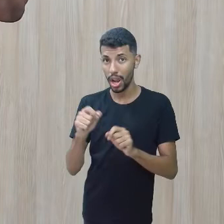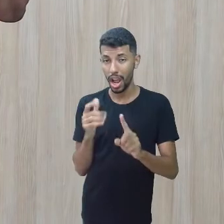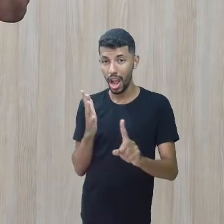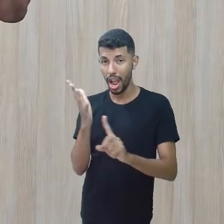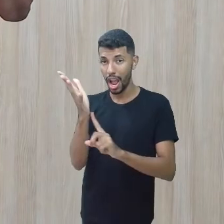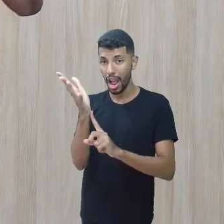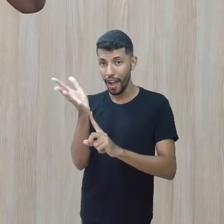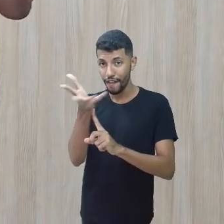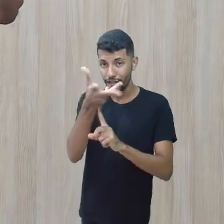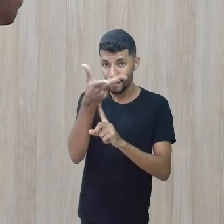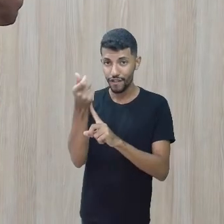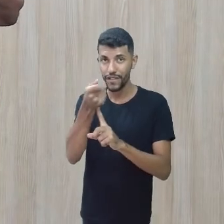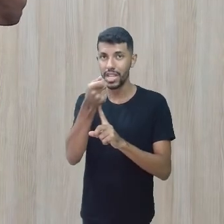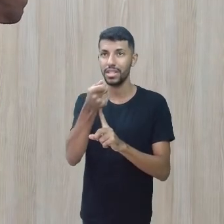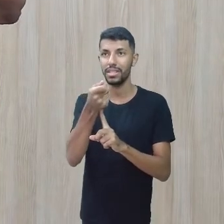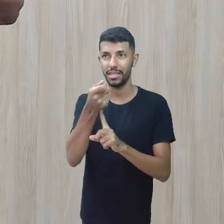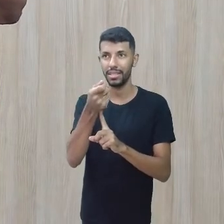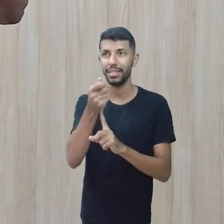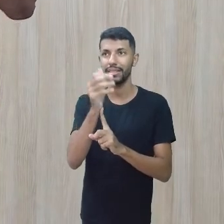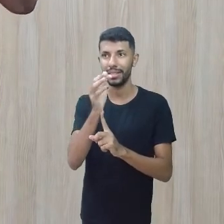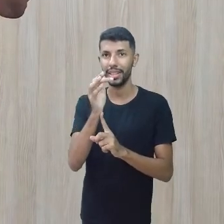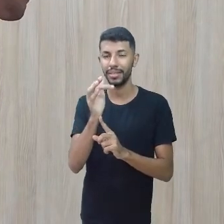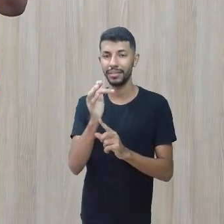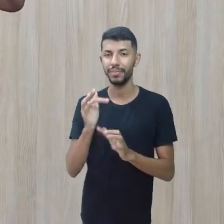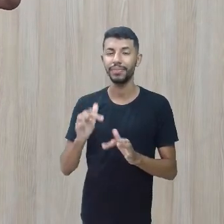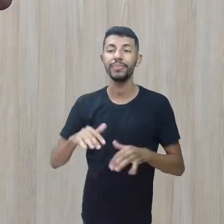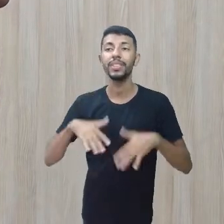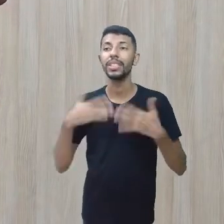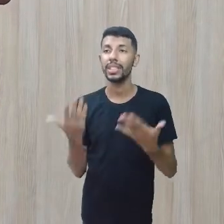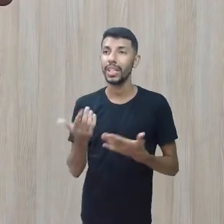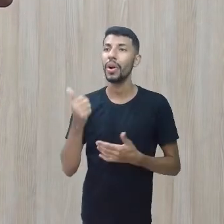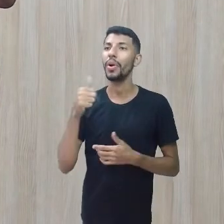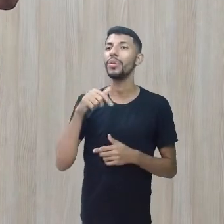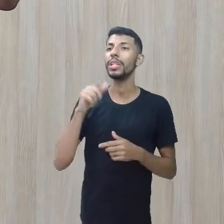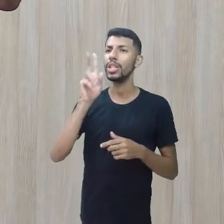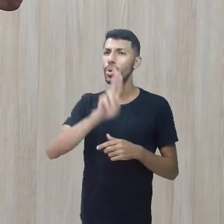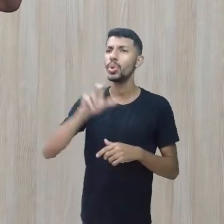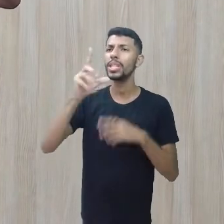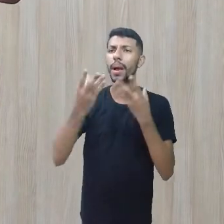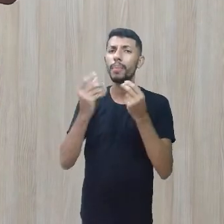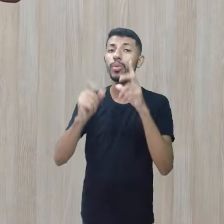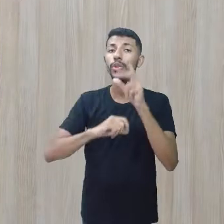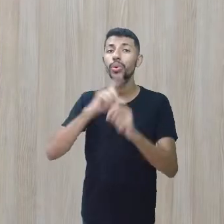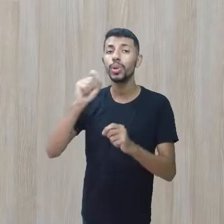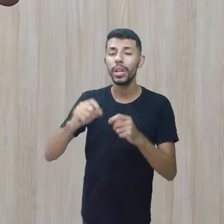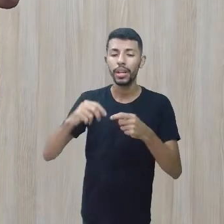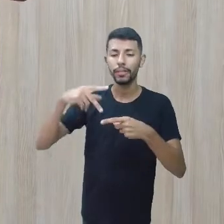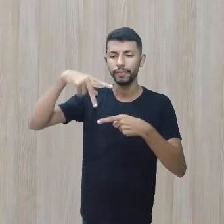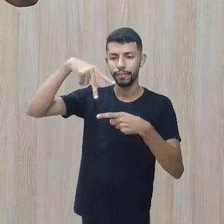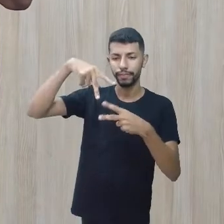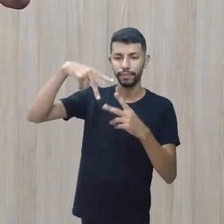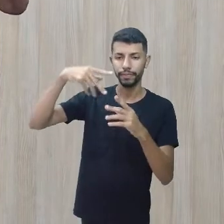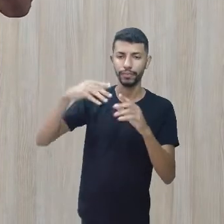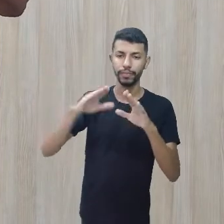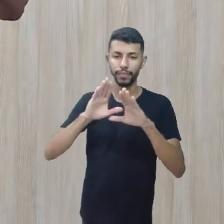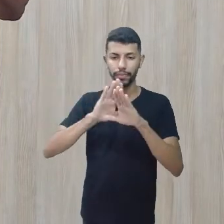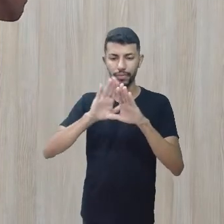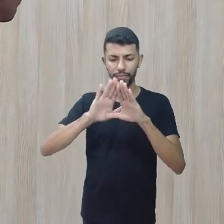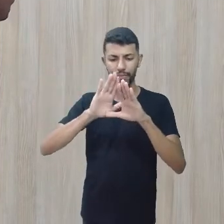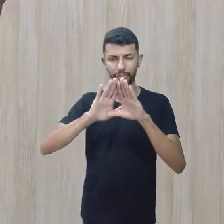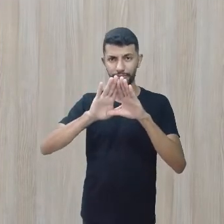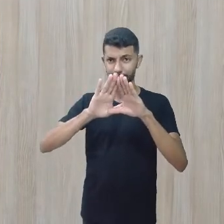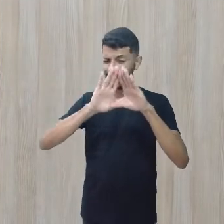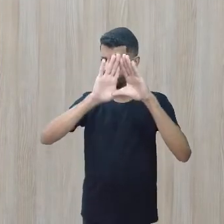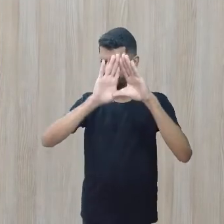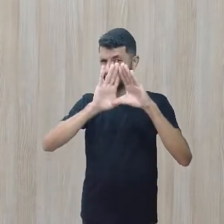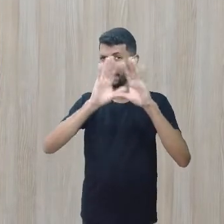dessas equações, muito do uso da delta. E aí vocês vão se sentir nessa obrigatoriedade, não na obrigatoriedade, mas na necessidade